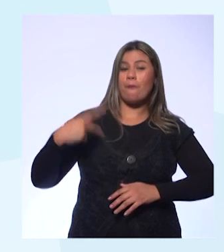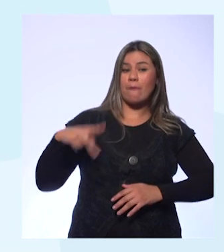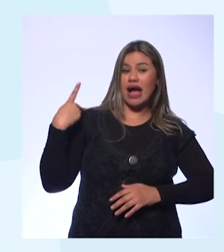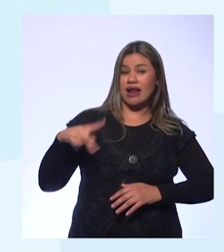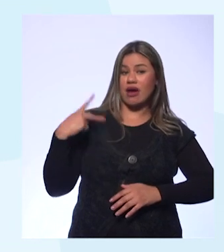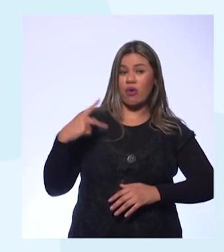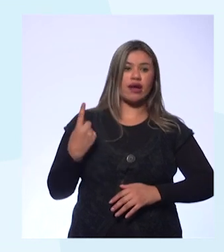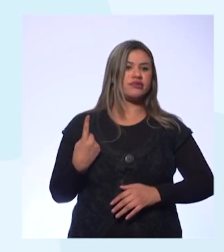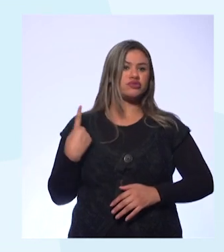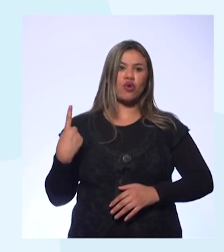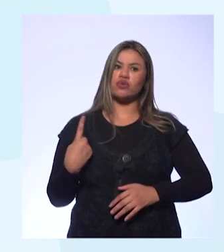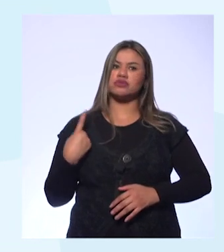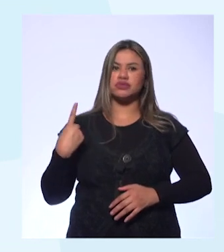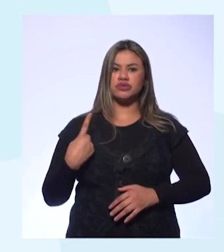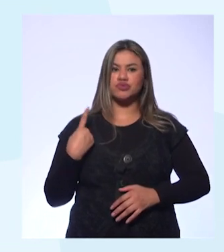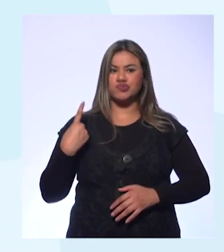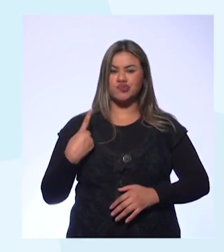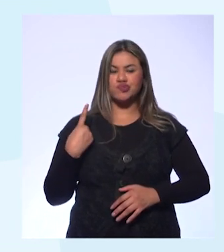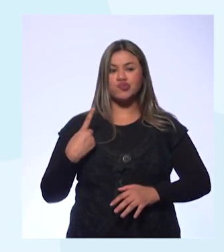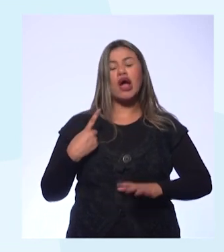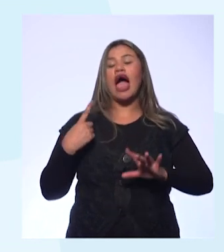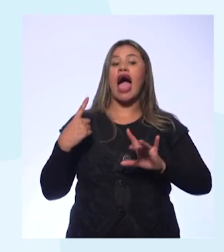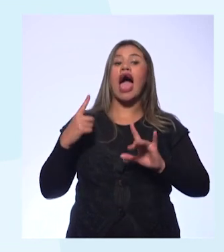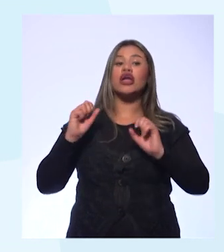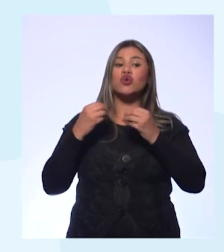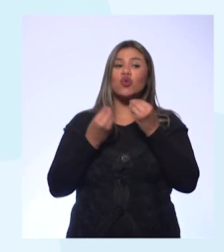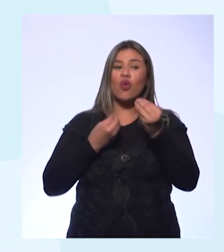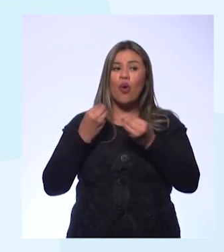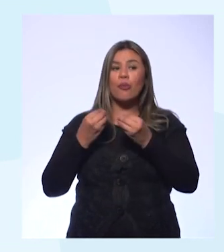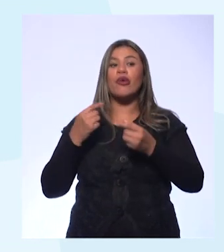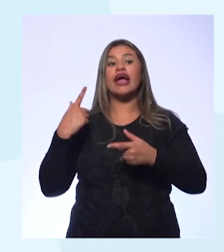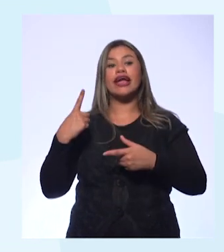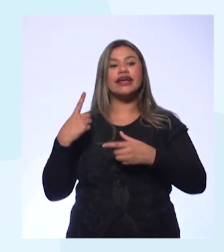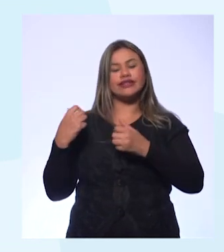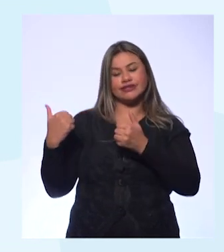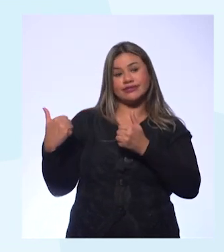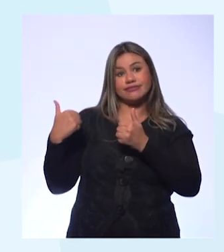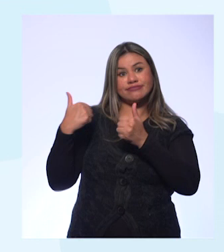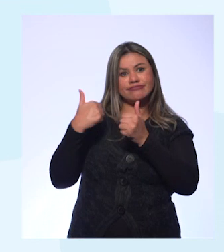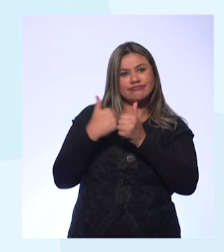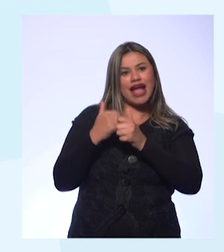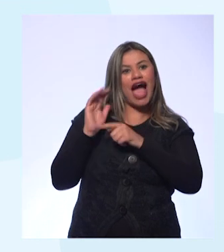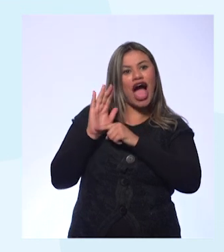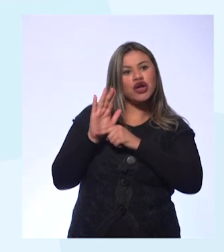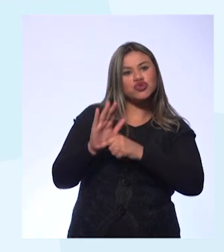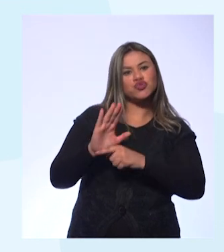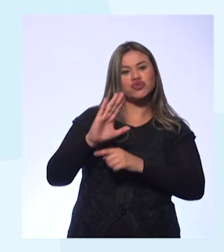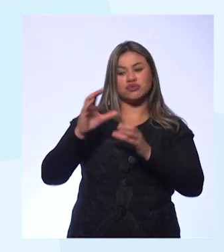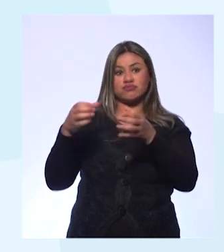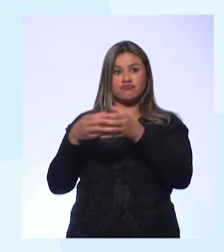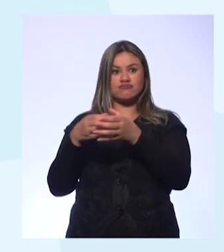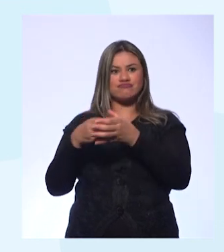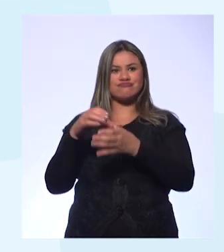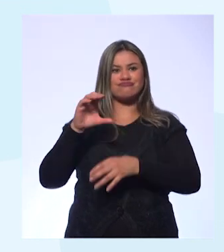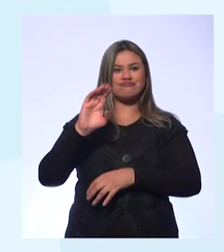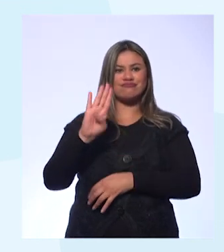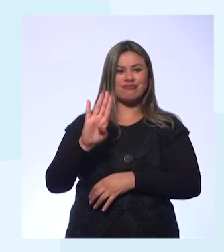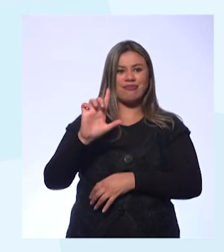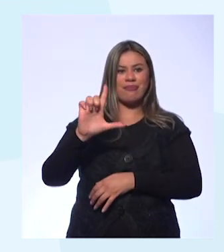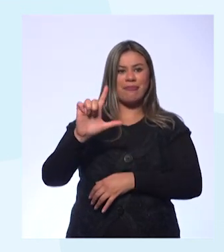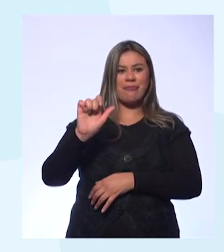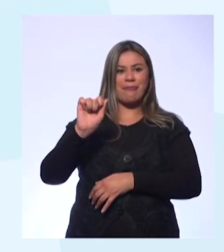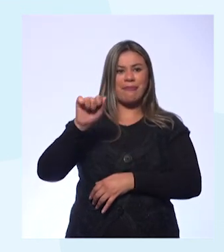e ele está isolado então Paraguai vai se aproximar dos bancos que é esse outro grupo político